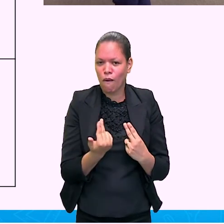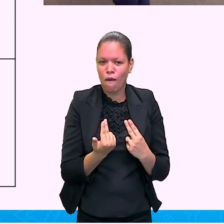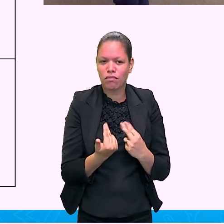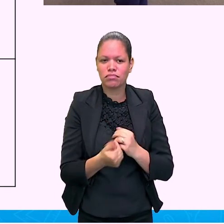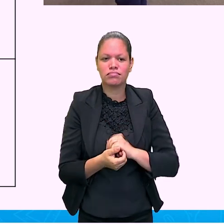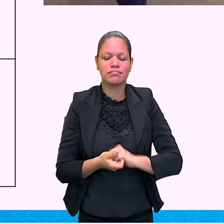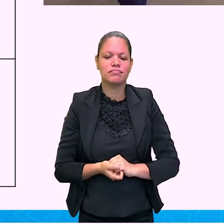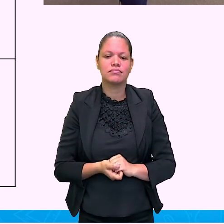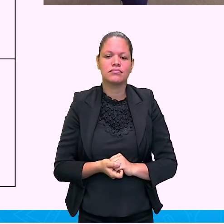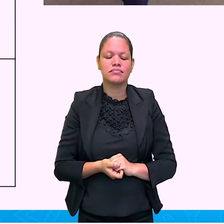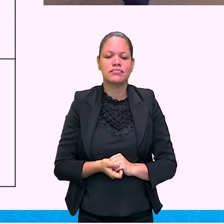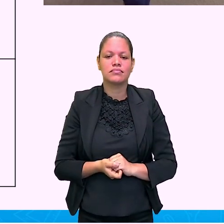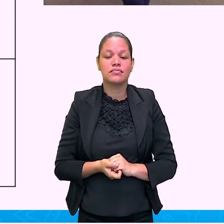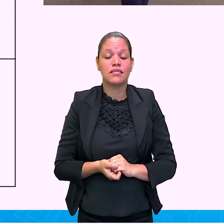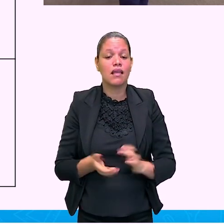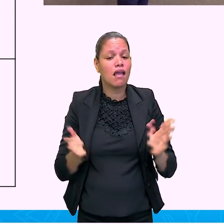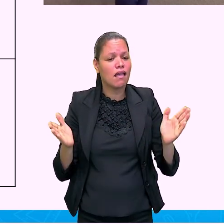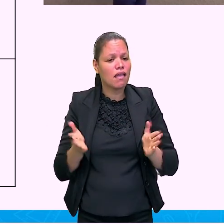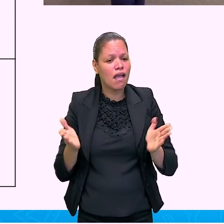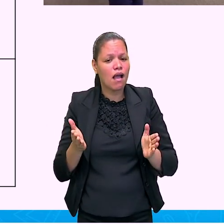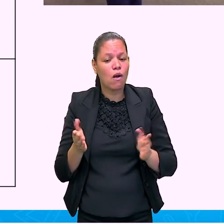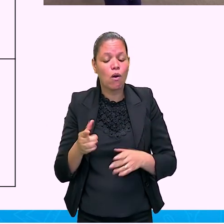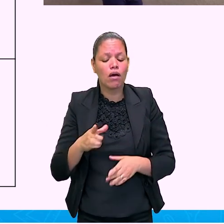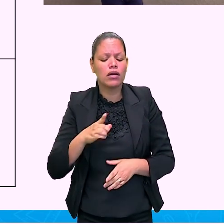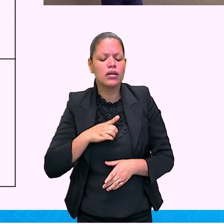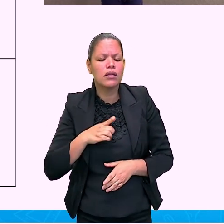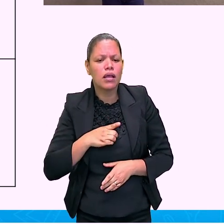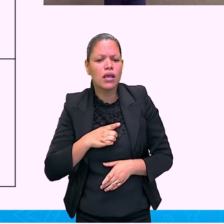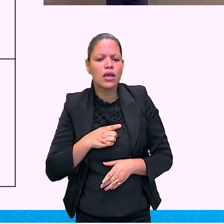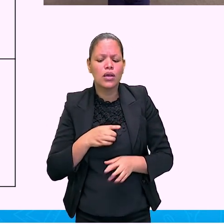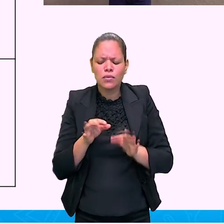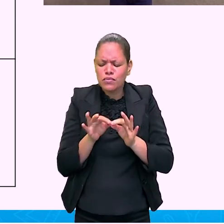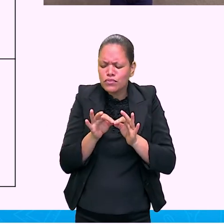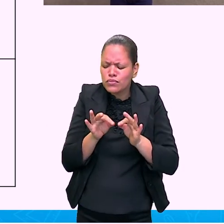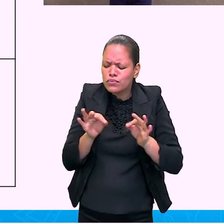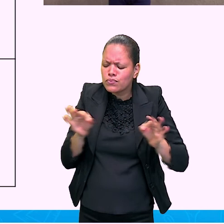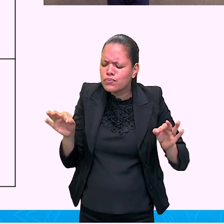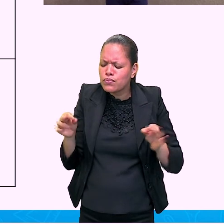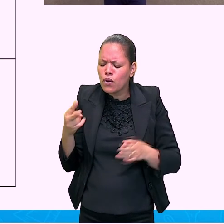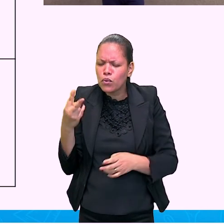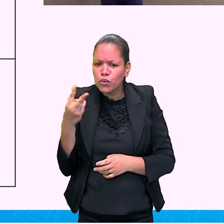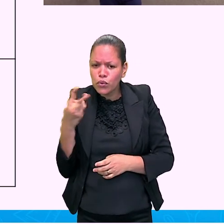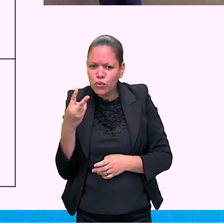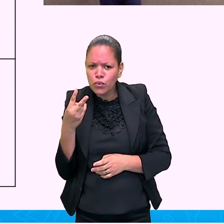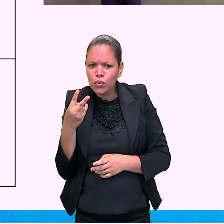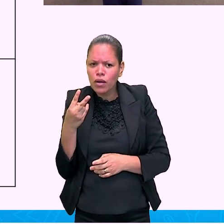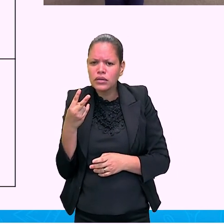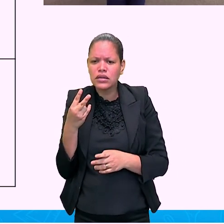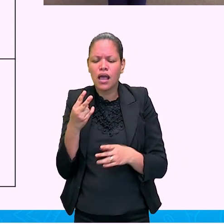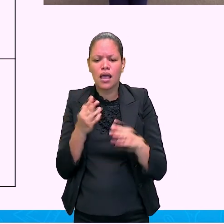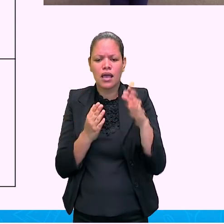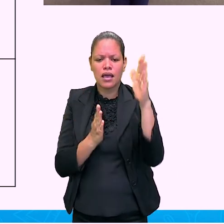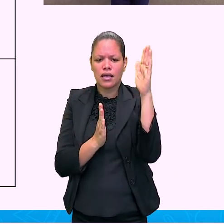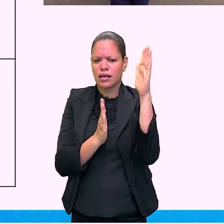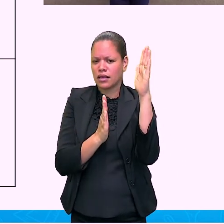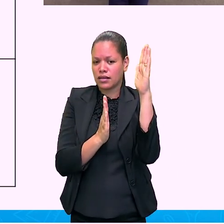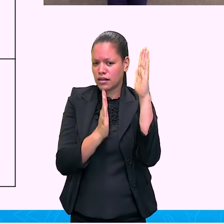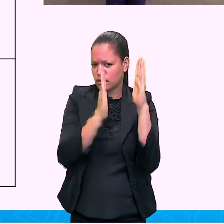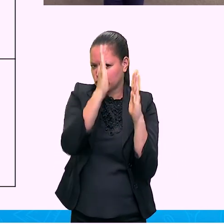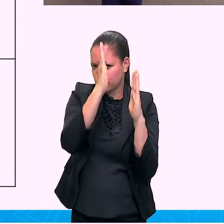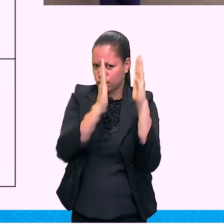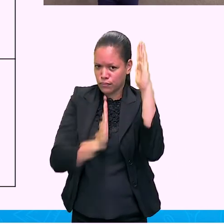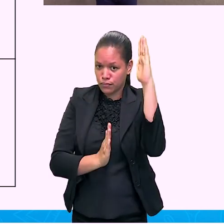no último desenho, nós temos aqui duas retas que estão na posição vertical e que elas